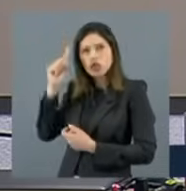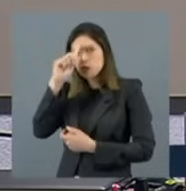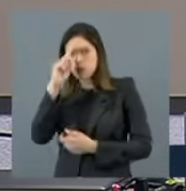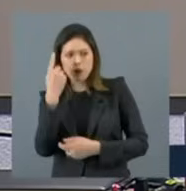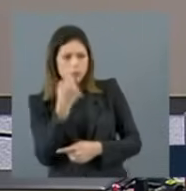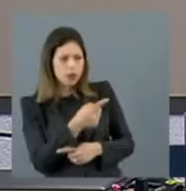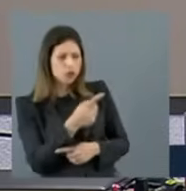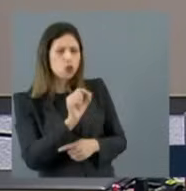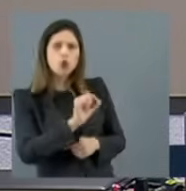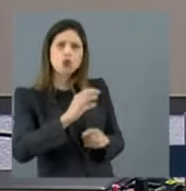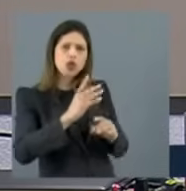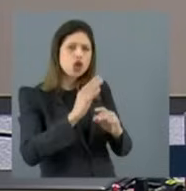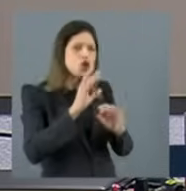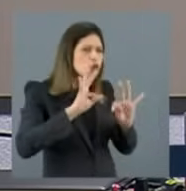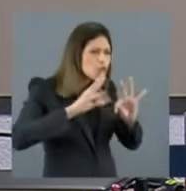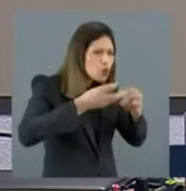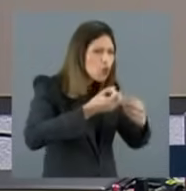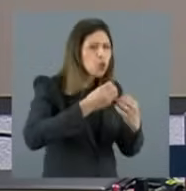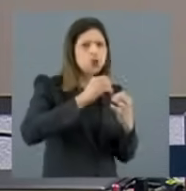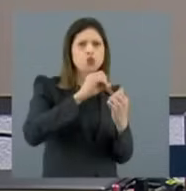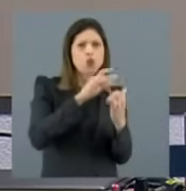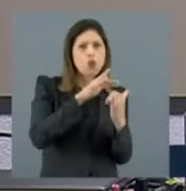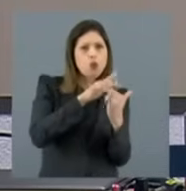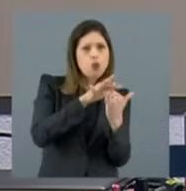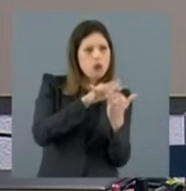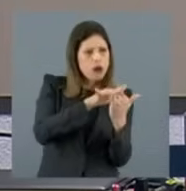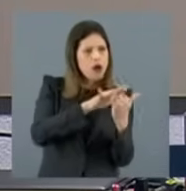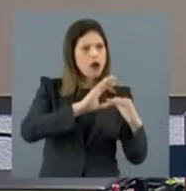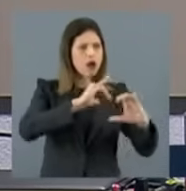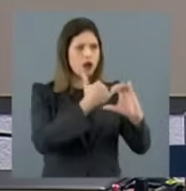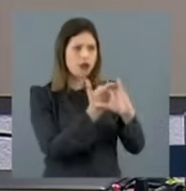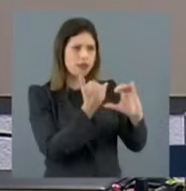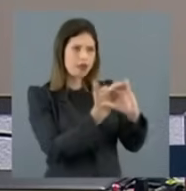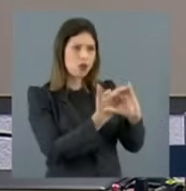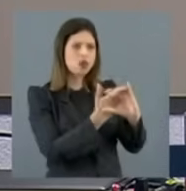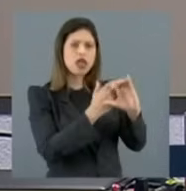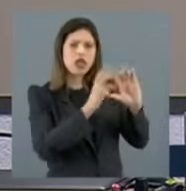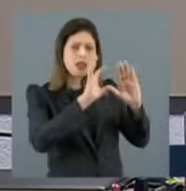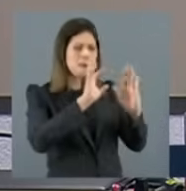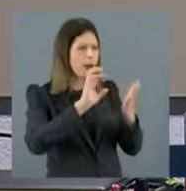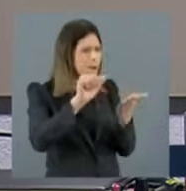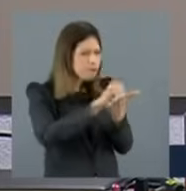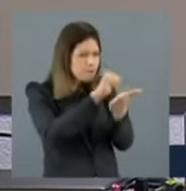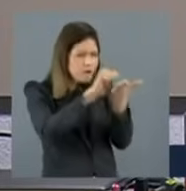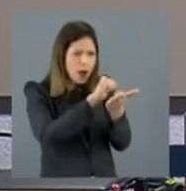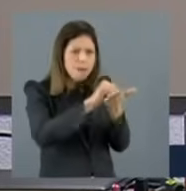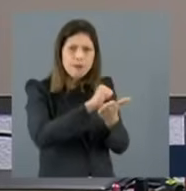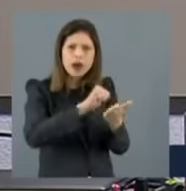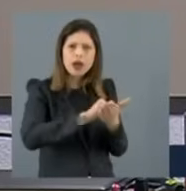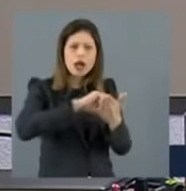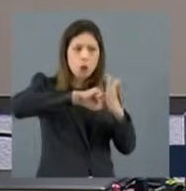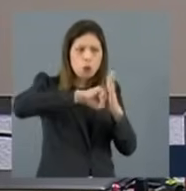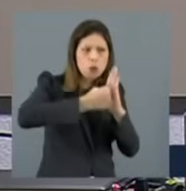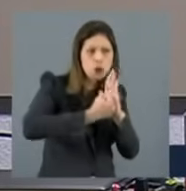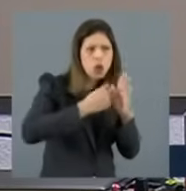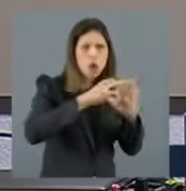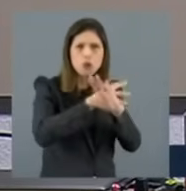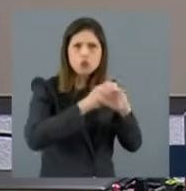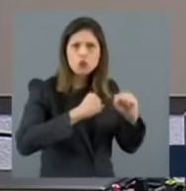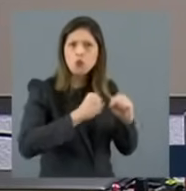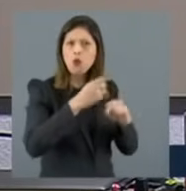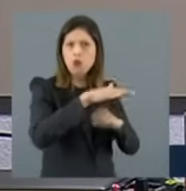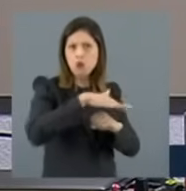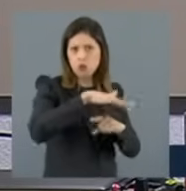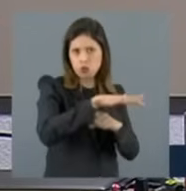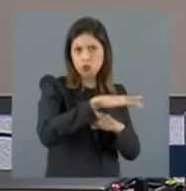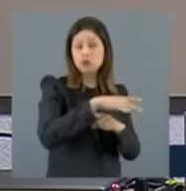ele desapareça online. Para alguém que vive de redes sociais,